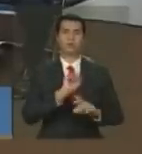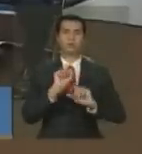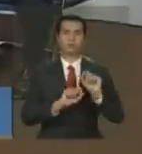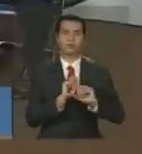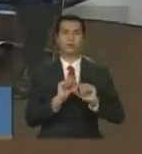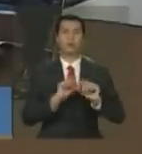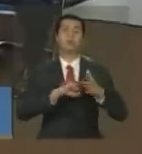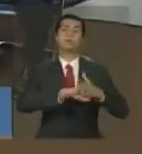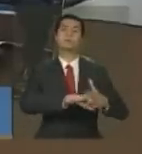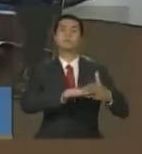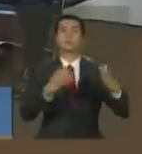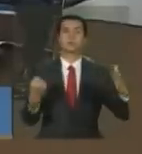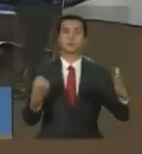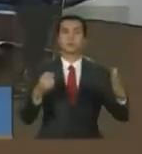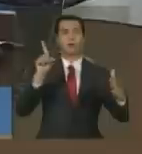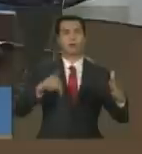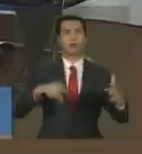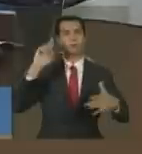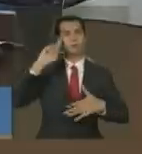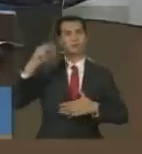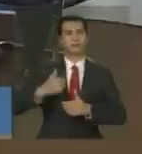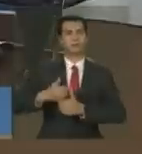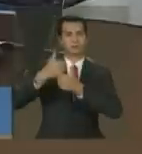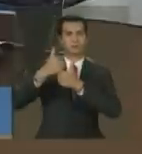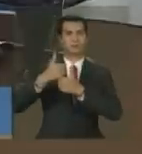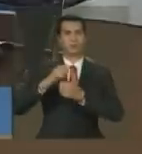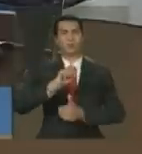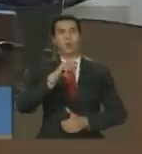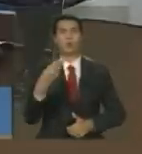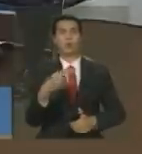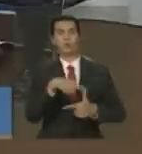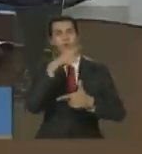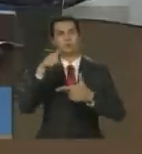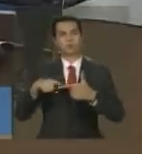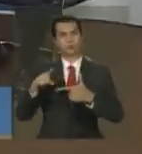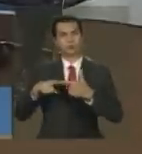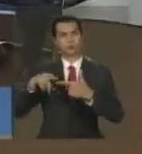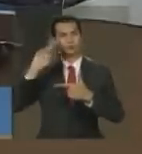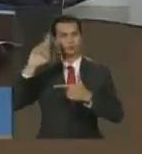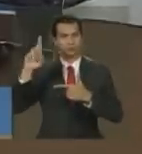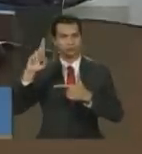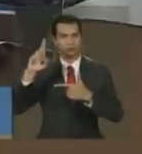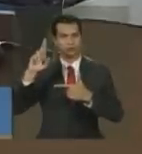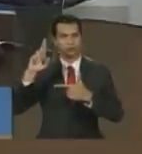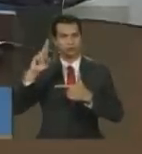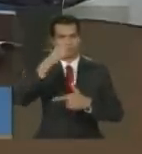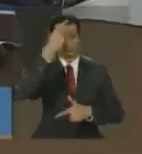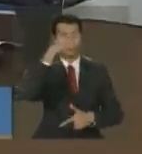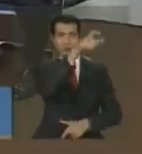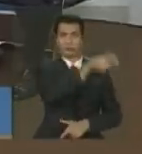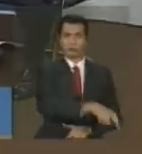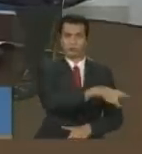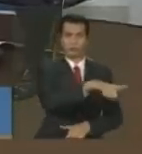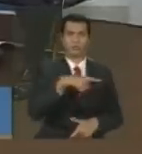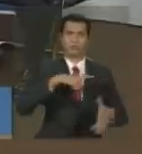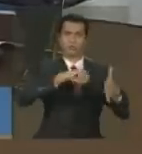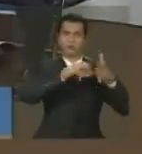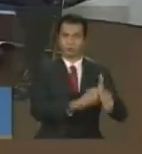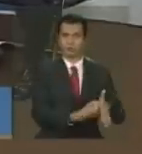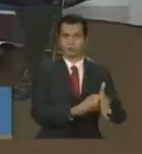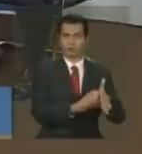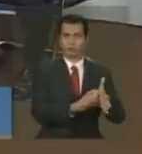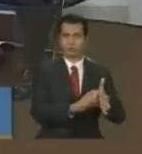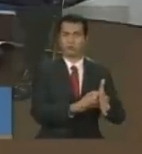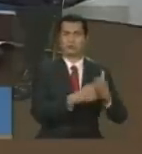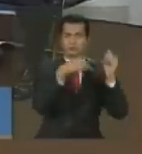o desbloqueio dessa senha é o administrador titular e ou o adjunto. Né? Então, o usuário teve a sua senha bloqueada no município, ele